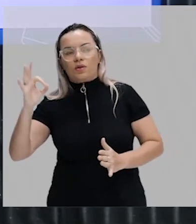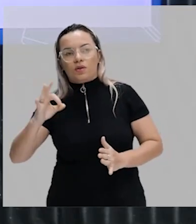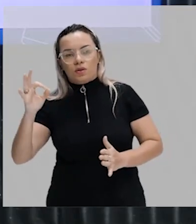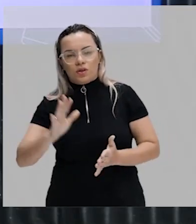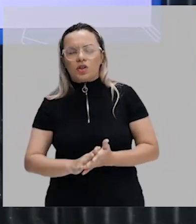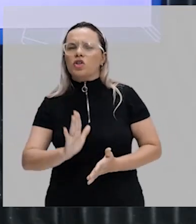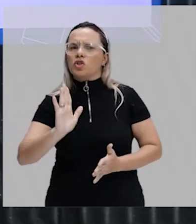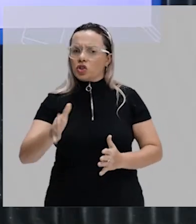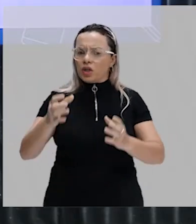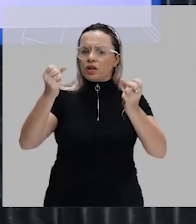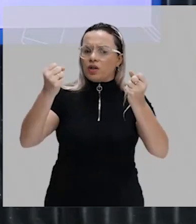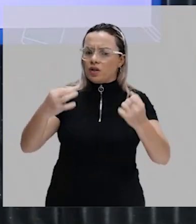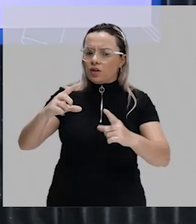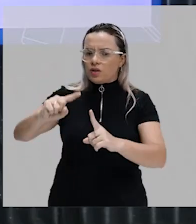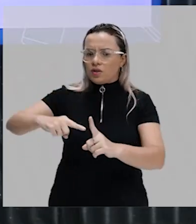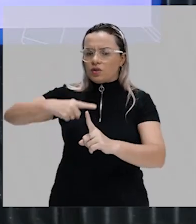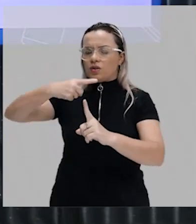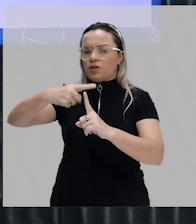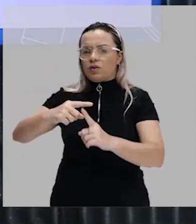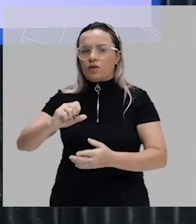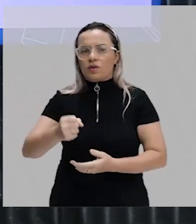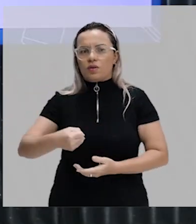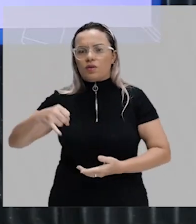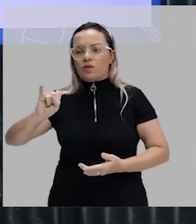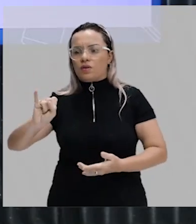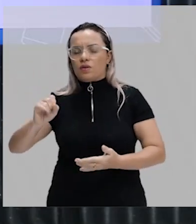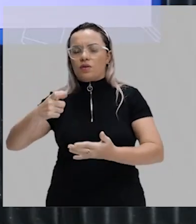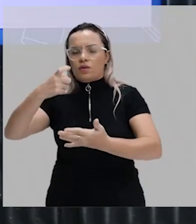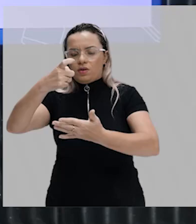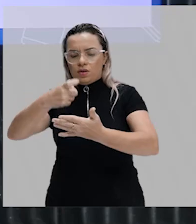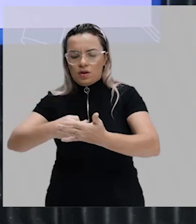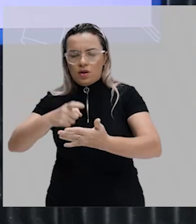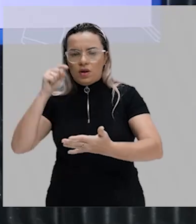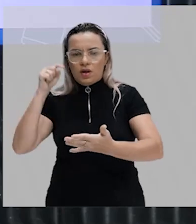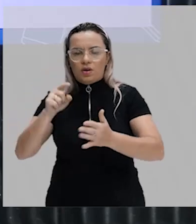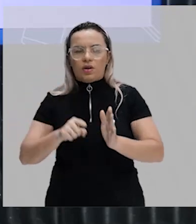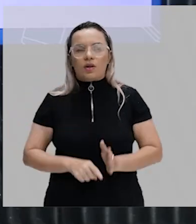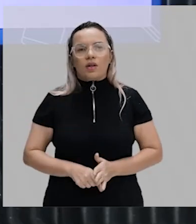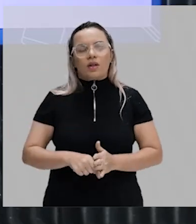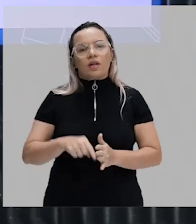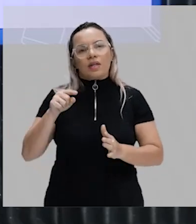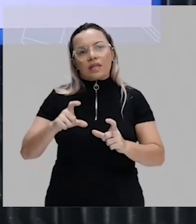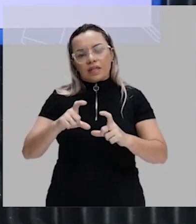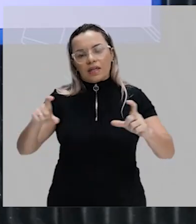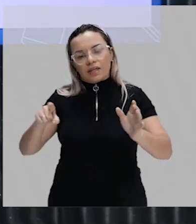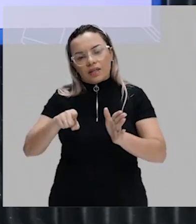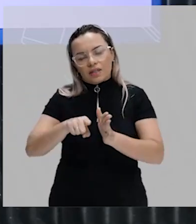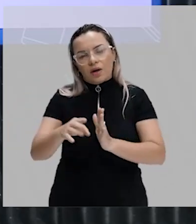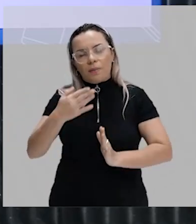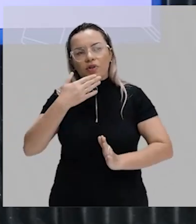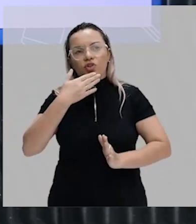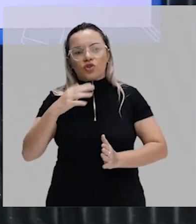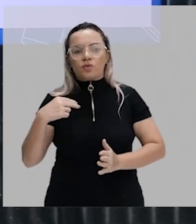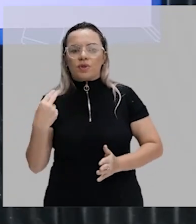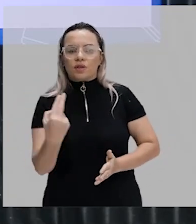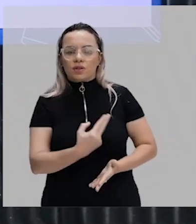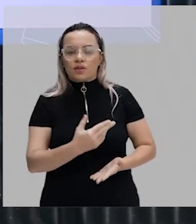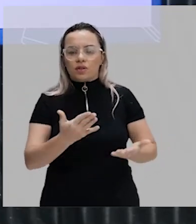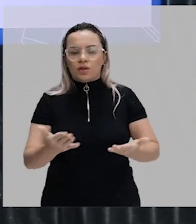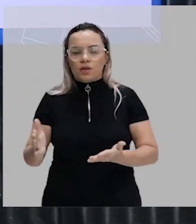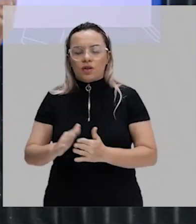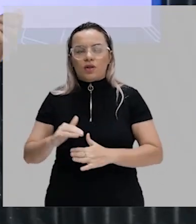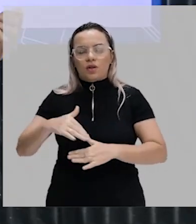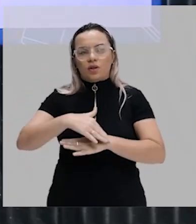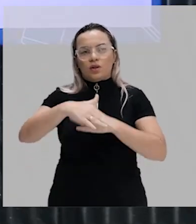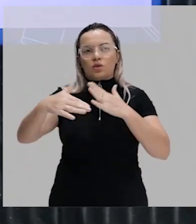com o I, que é justamente a taxa, é justamente o que a questão está solicitando para nós, tá? Então, bem aqui, ó, tudo que foi usado